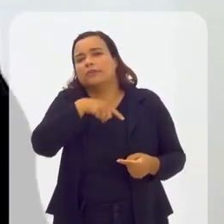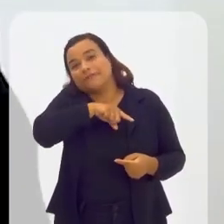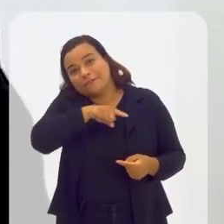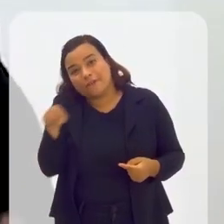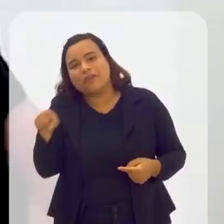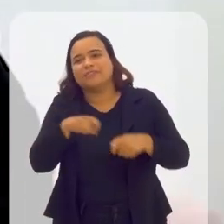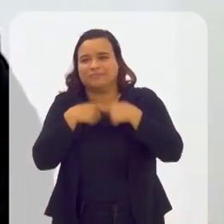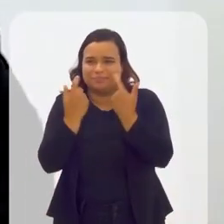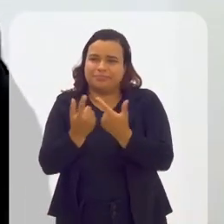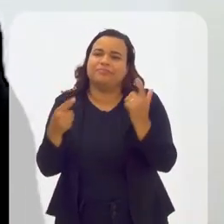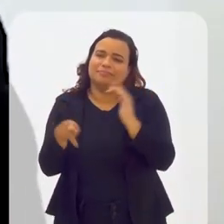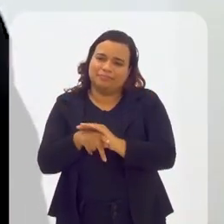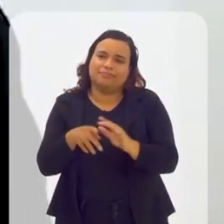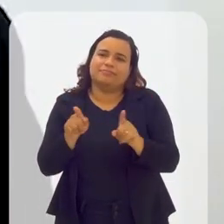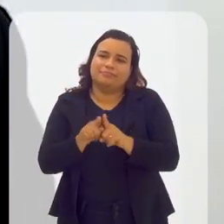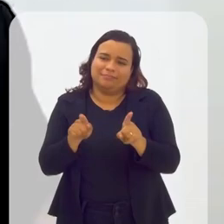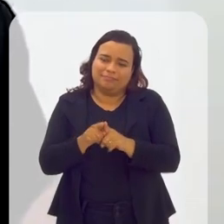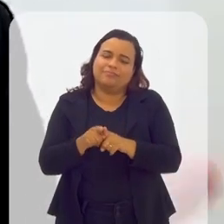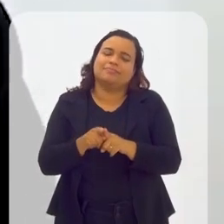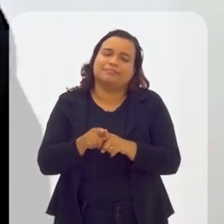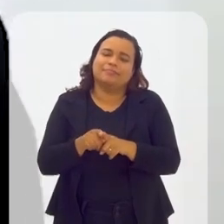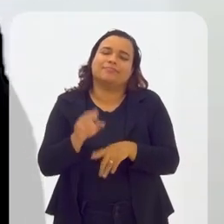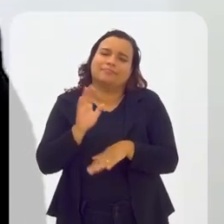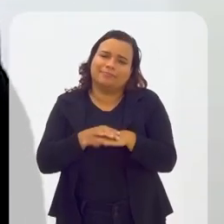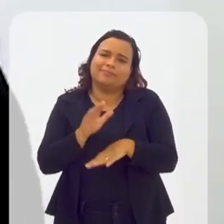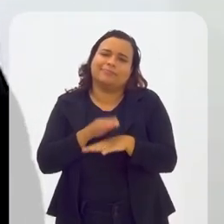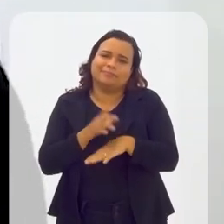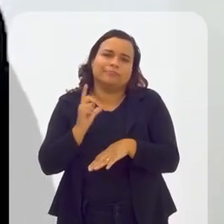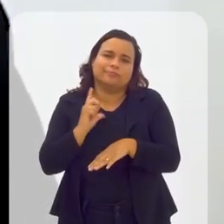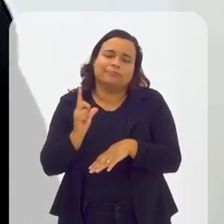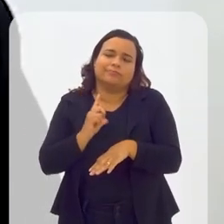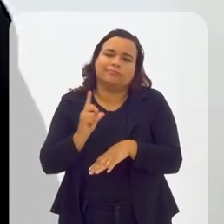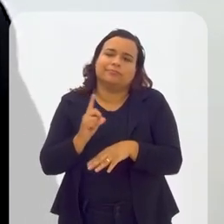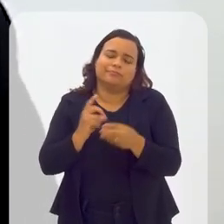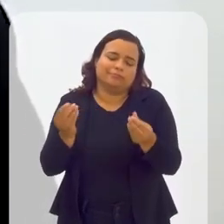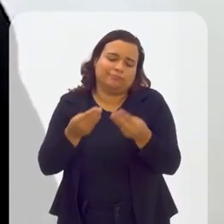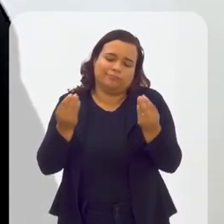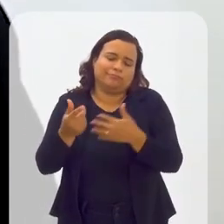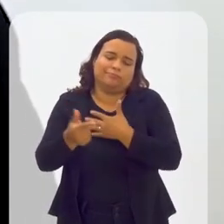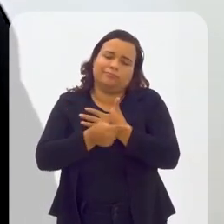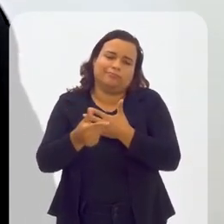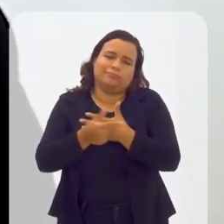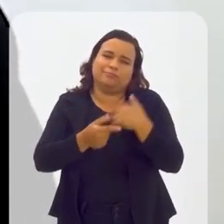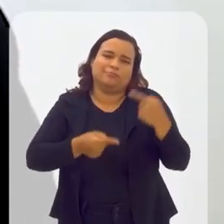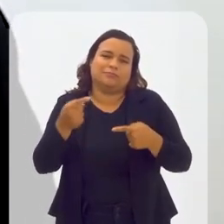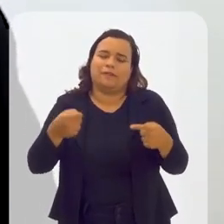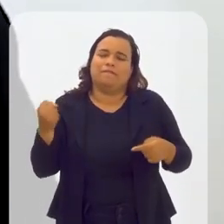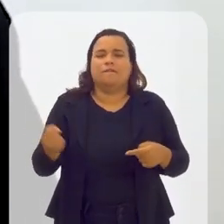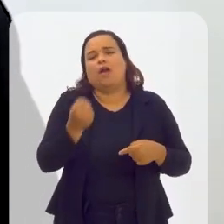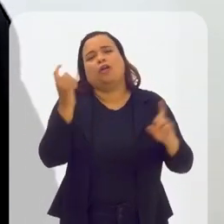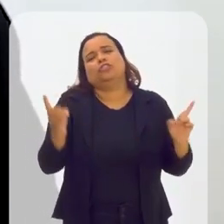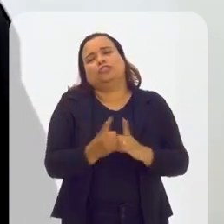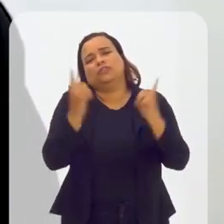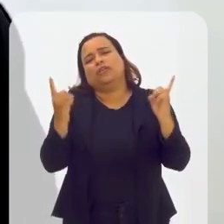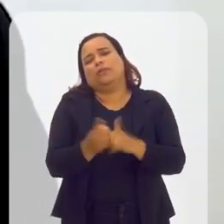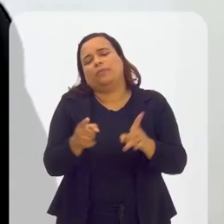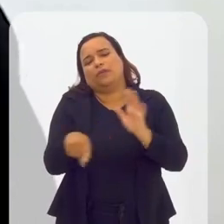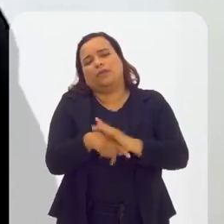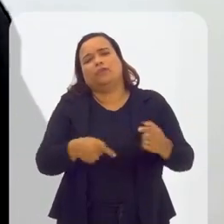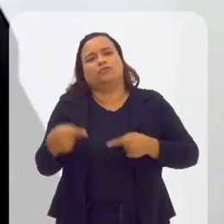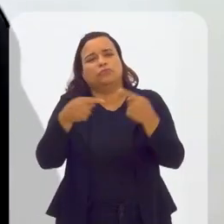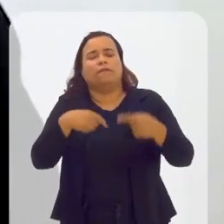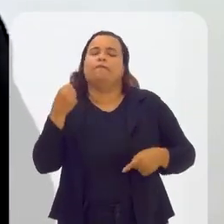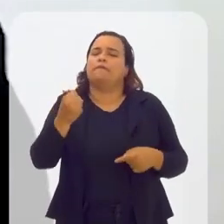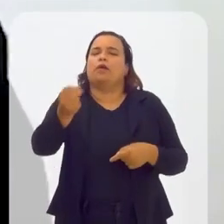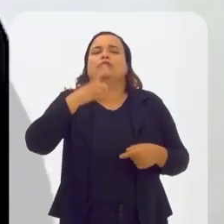político, e vocês aí, mais ainda com você, têm um papel político, uma dinâmica